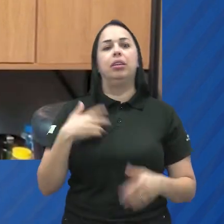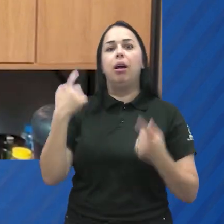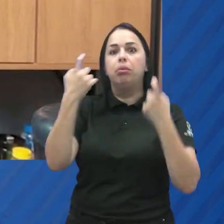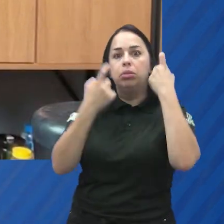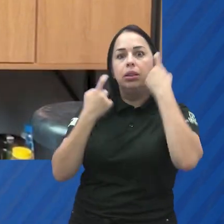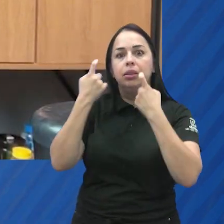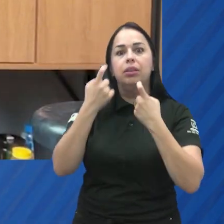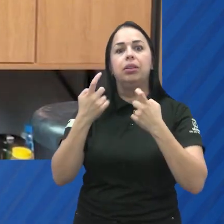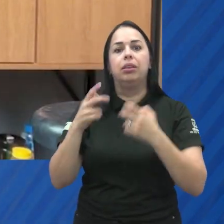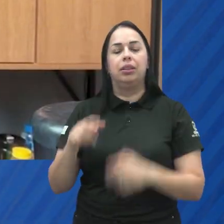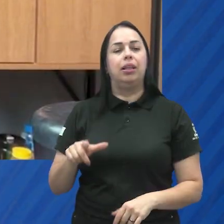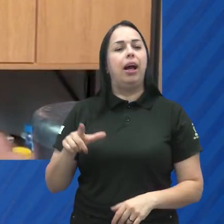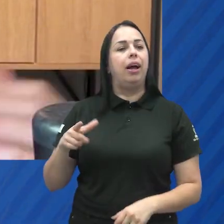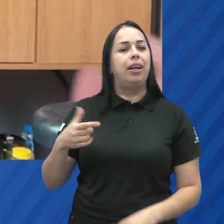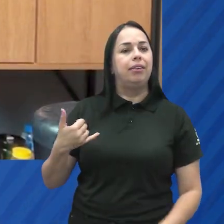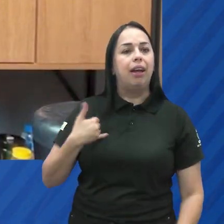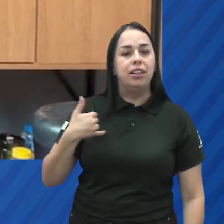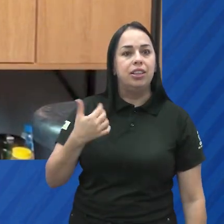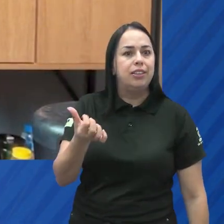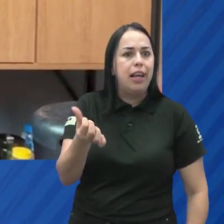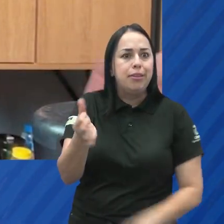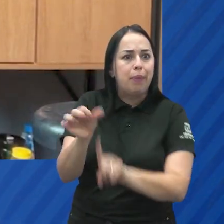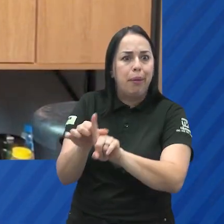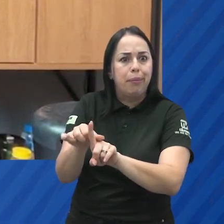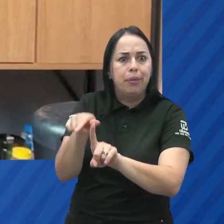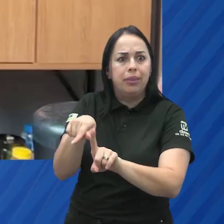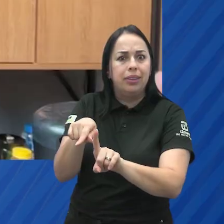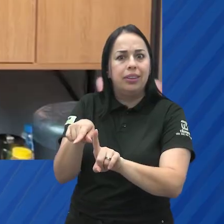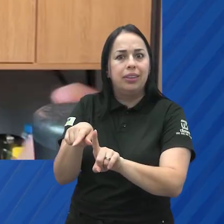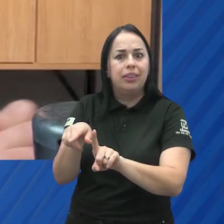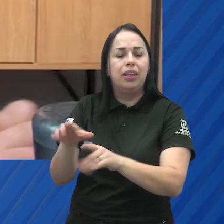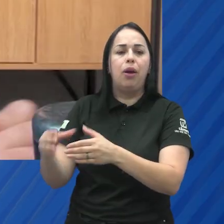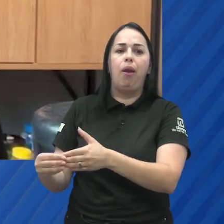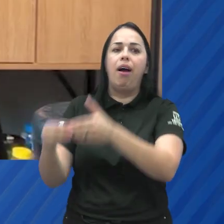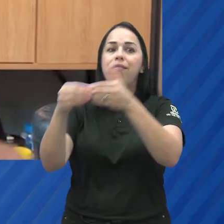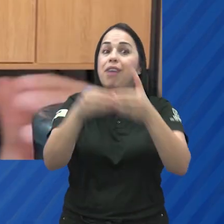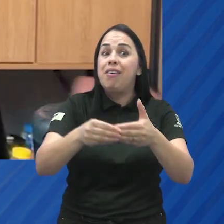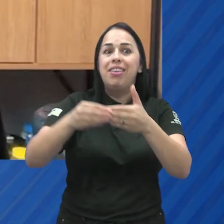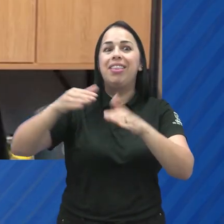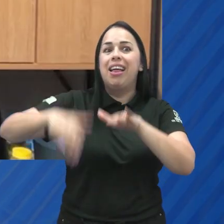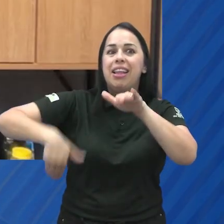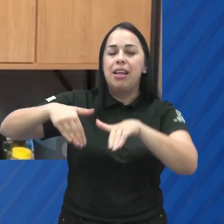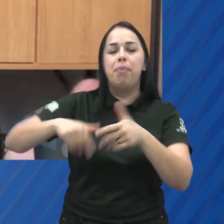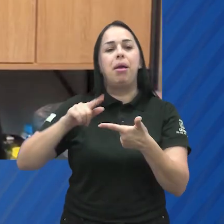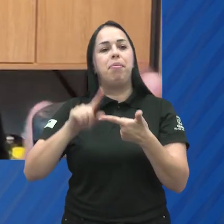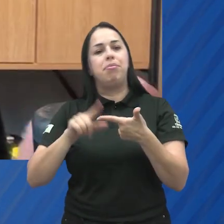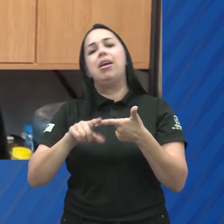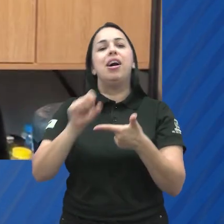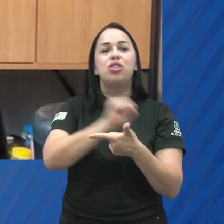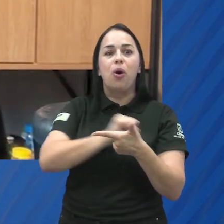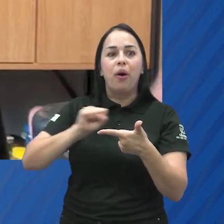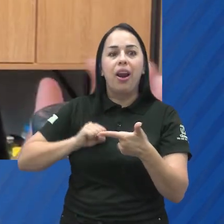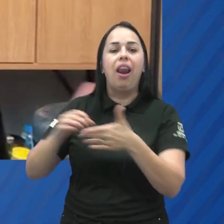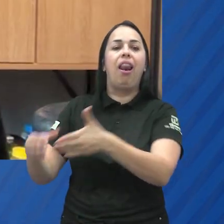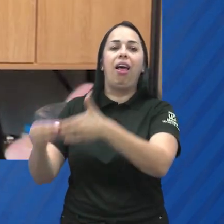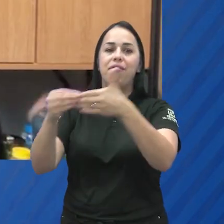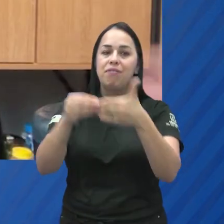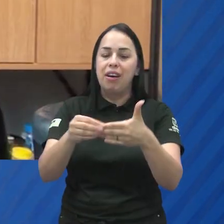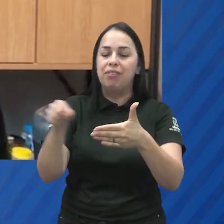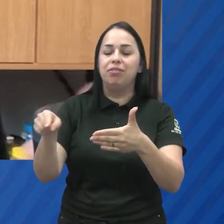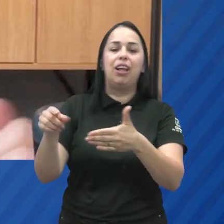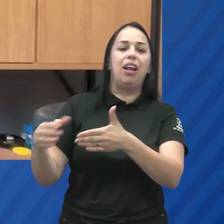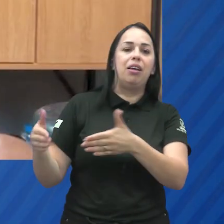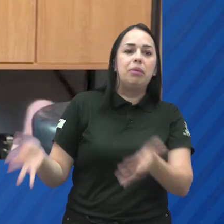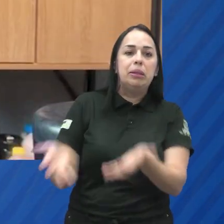me preocupei muito. E aí a Liz, com 6 meses de idade, eu levava na natação, a minha sogra levava na